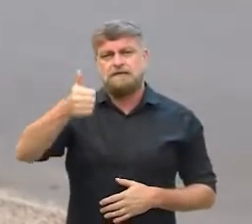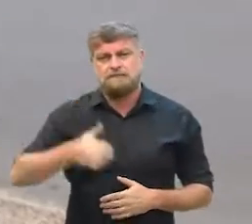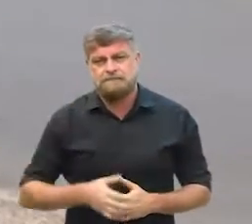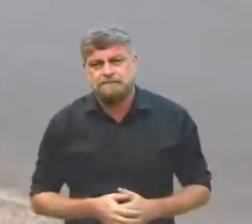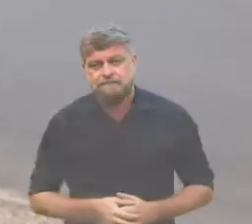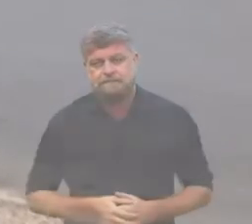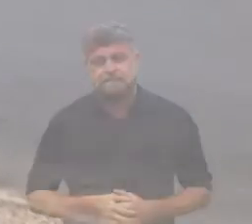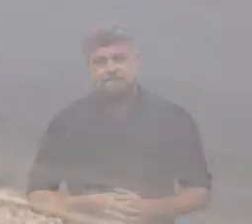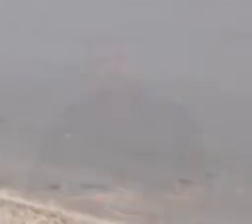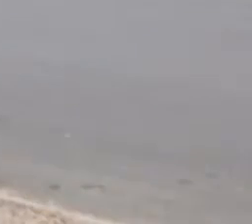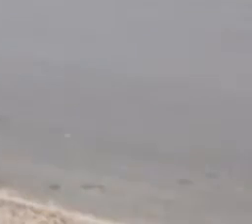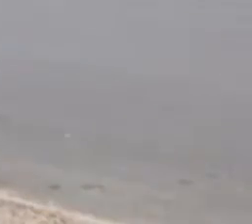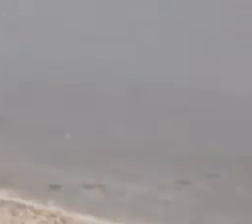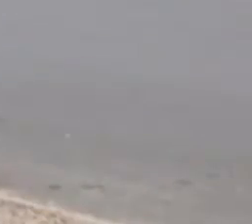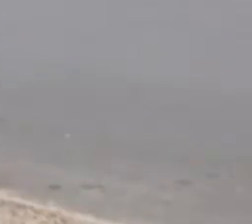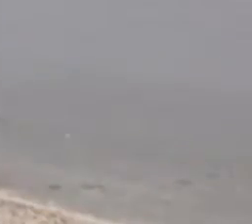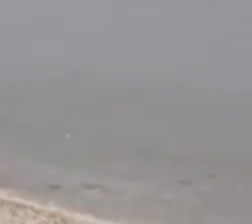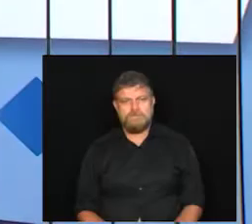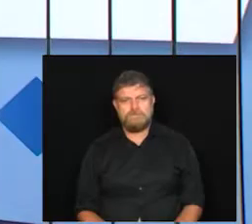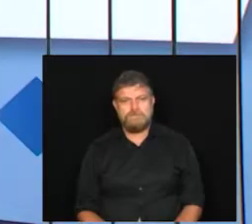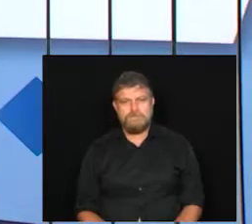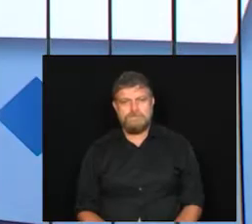trânsito também.